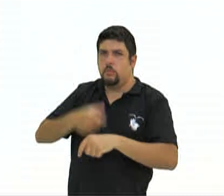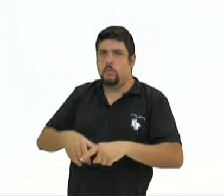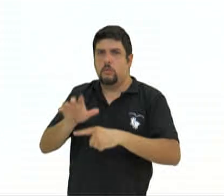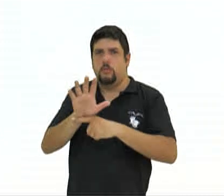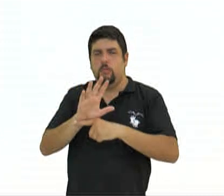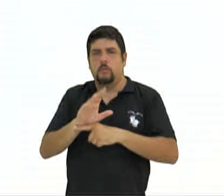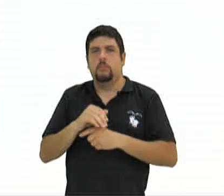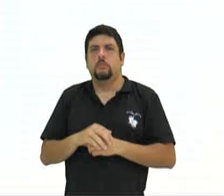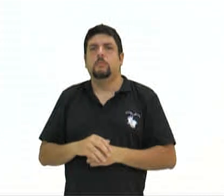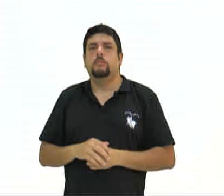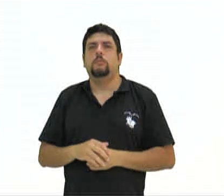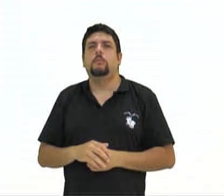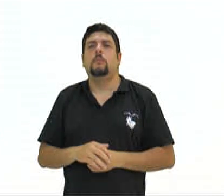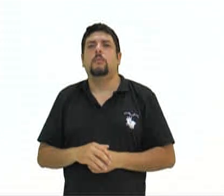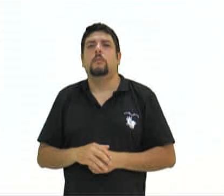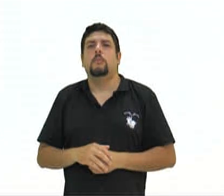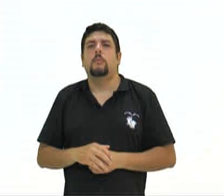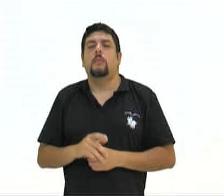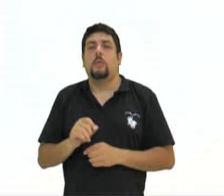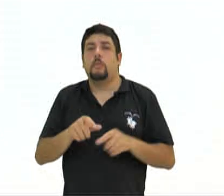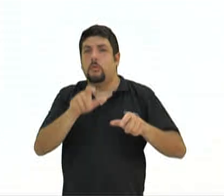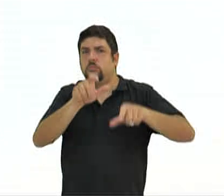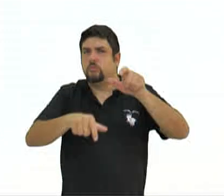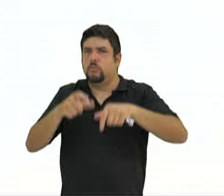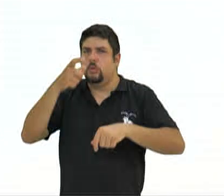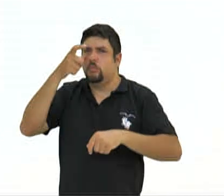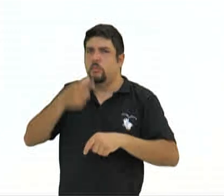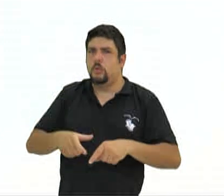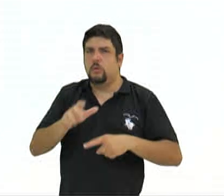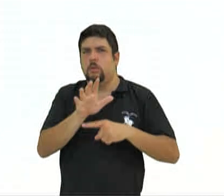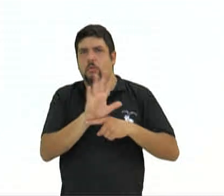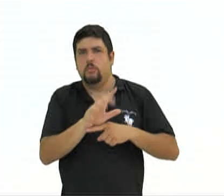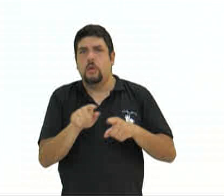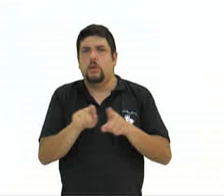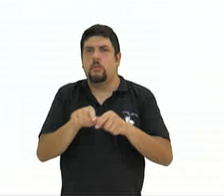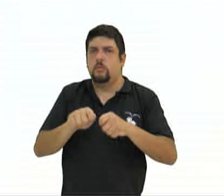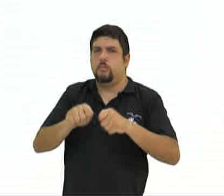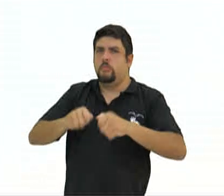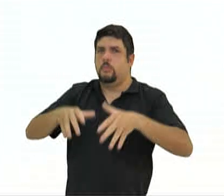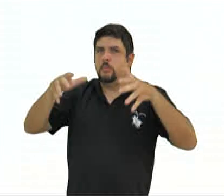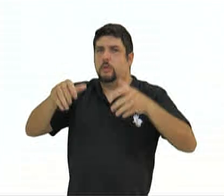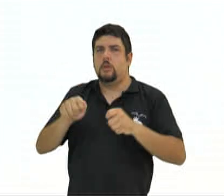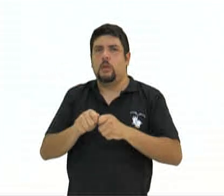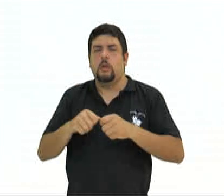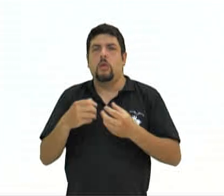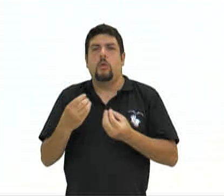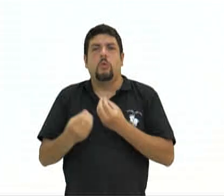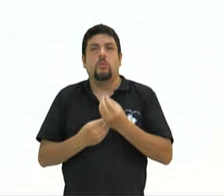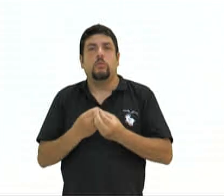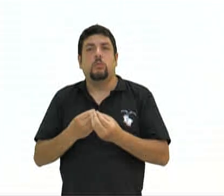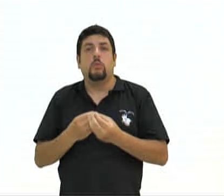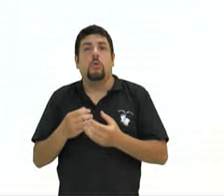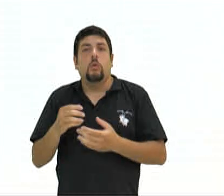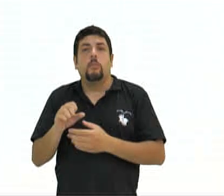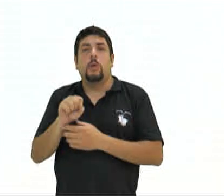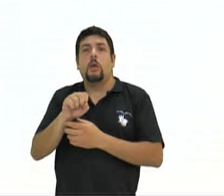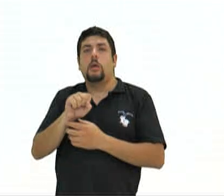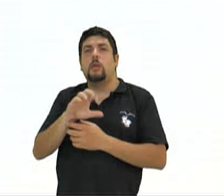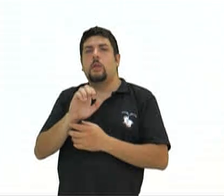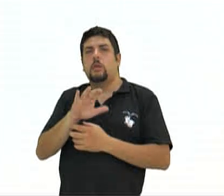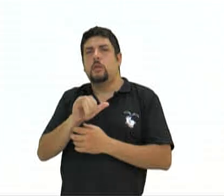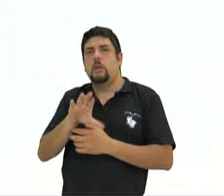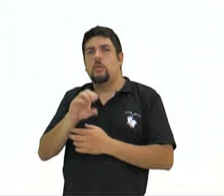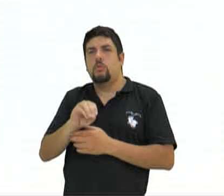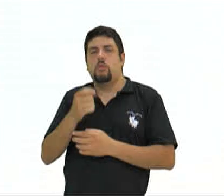cinema, né? A ação de artistas interessados em teatro, mágica e ilusionismo e todo tipo de efeito cênico fez surgir um dos principais nomes